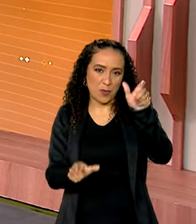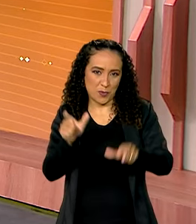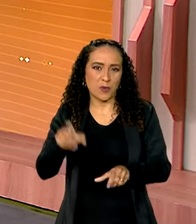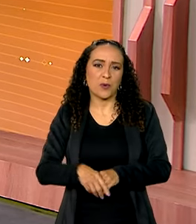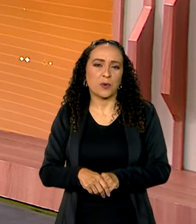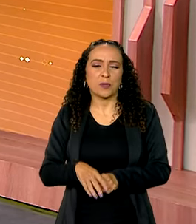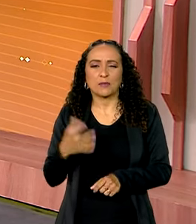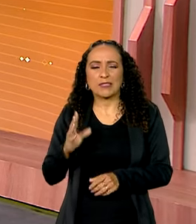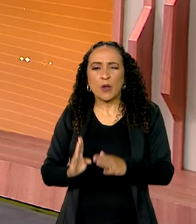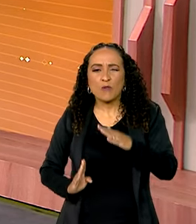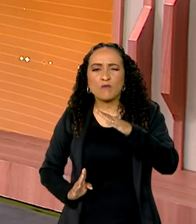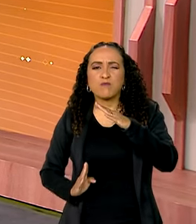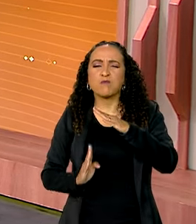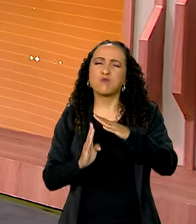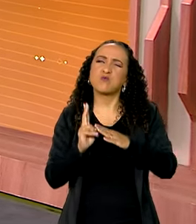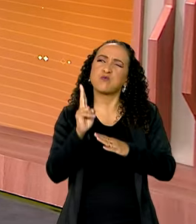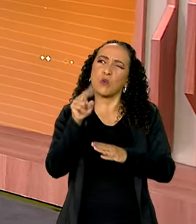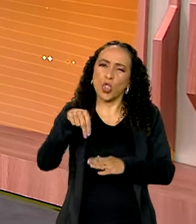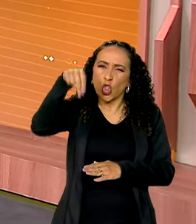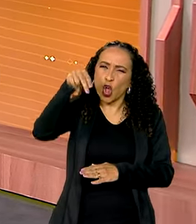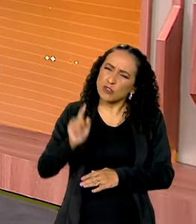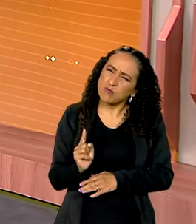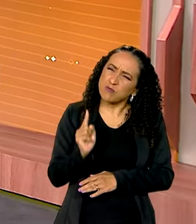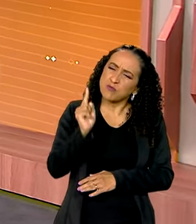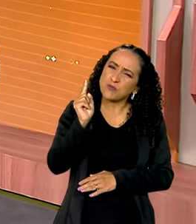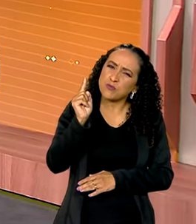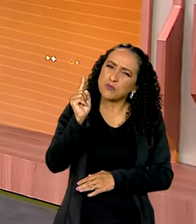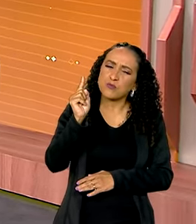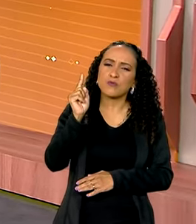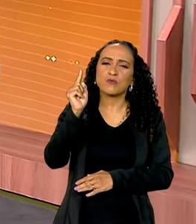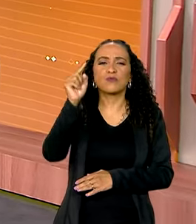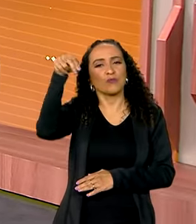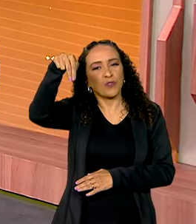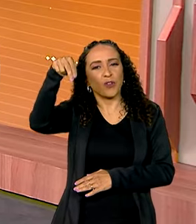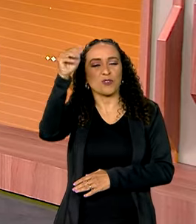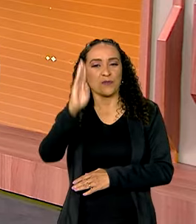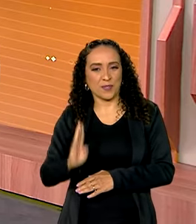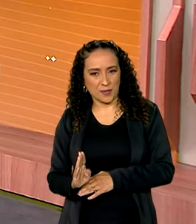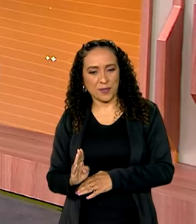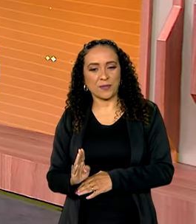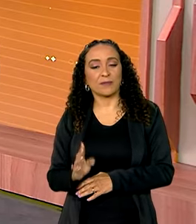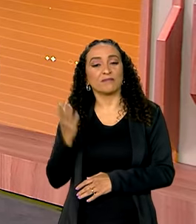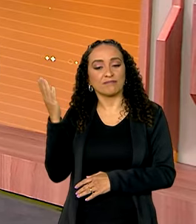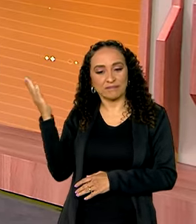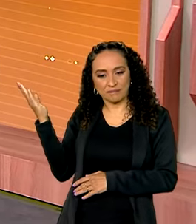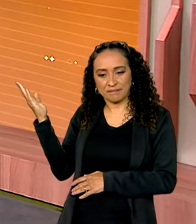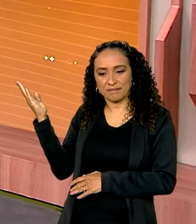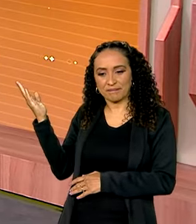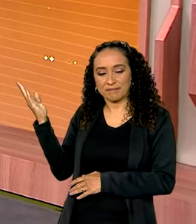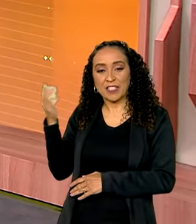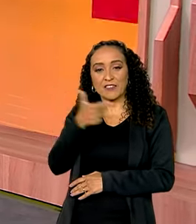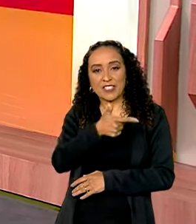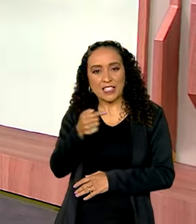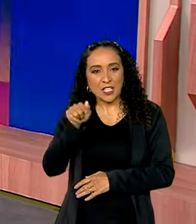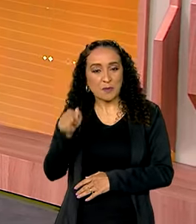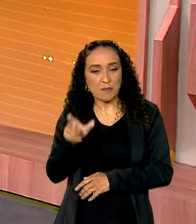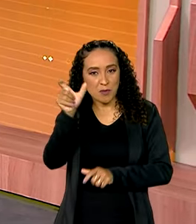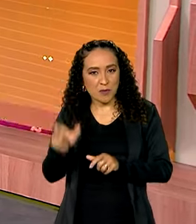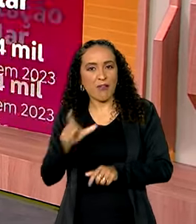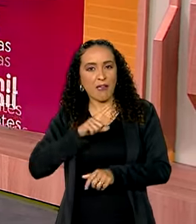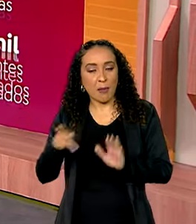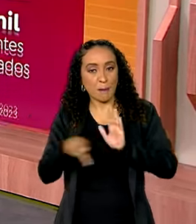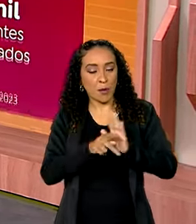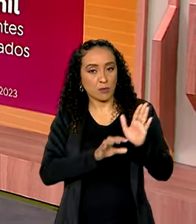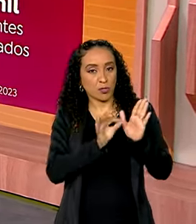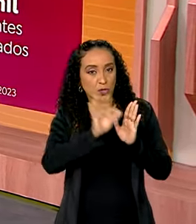Ela fica no extremo norte, lá na pontinha, no norte do país. Isso aí, esses 27 mil habitantes, são os dados do